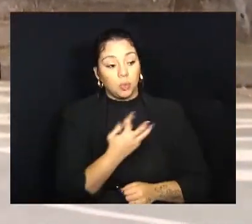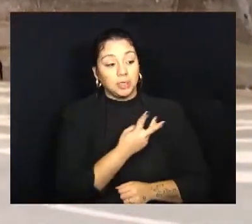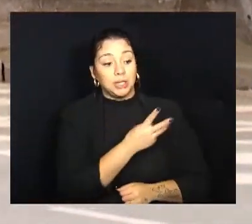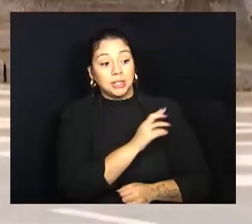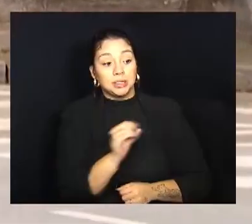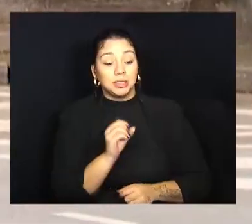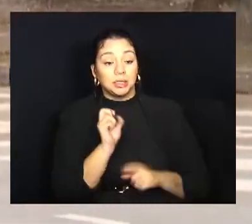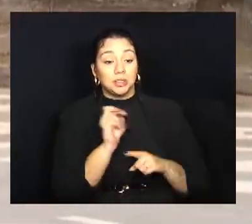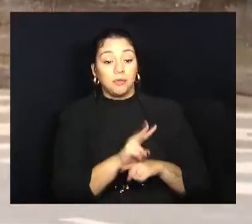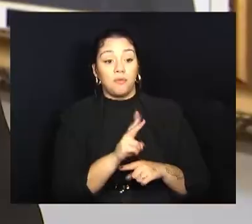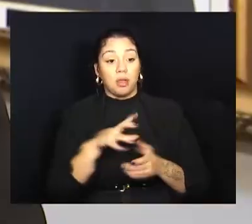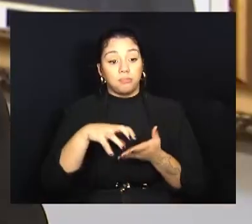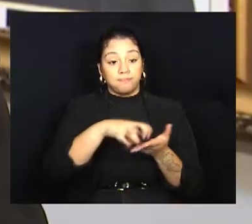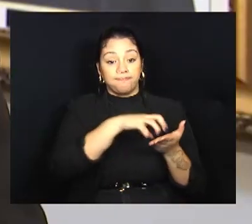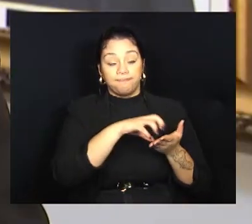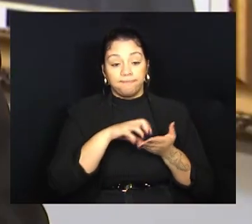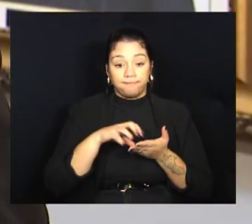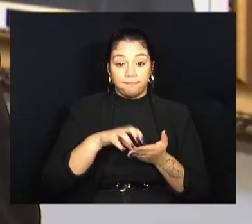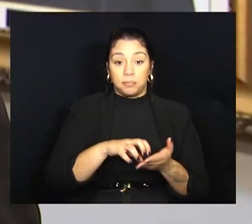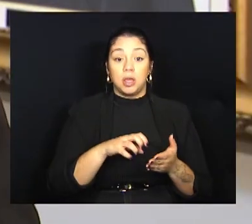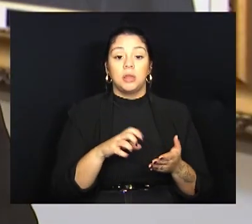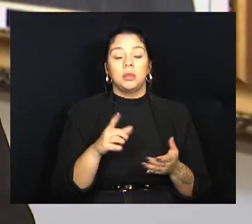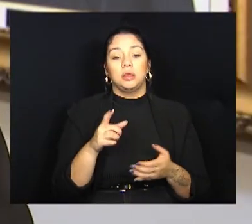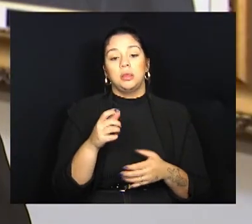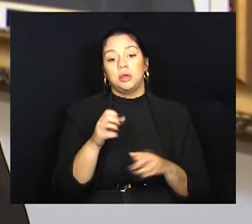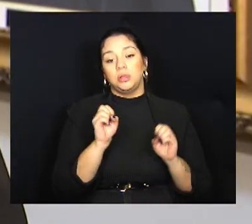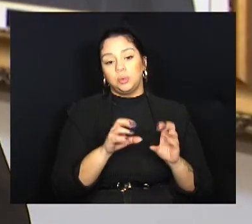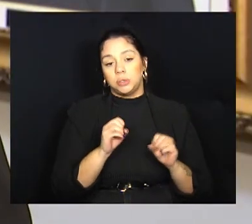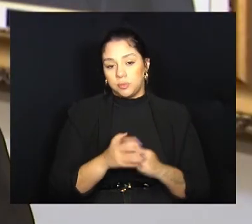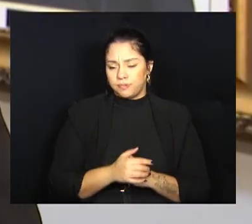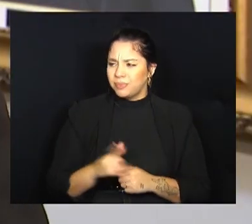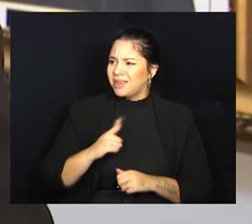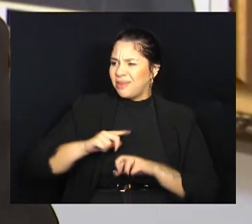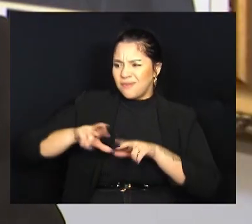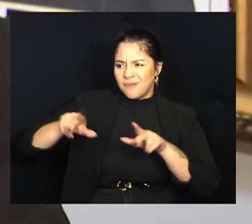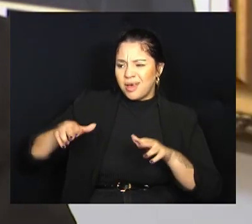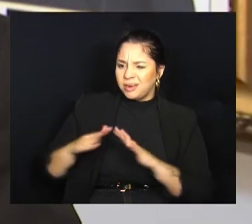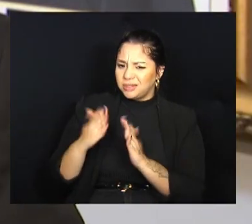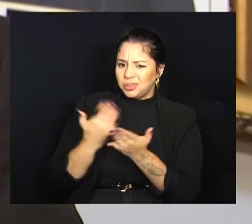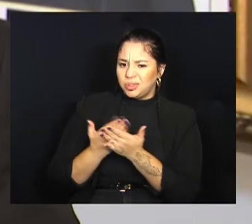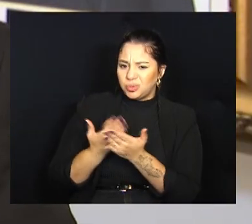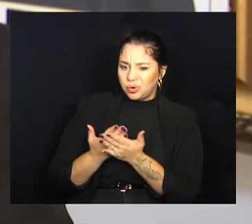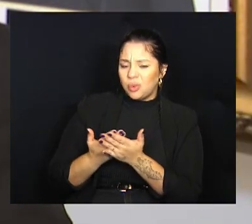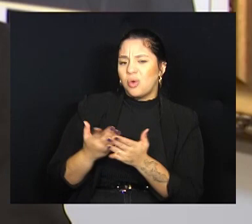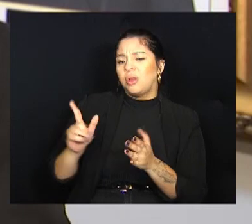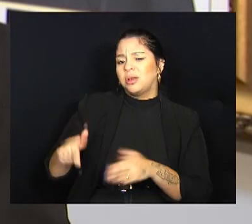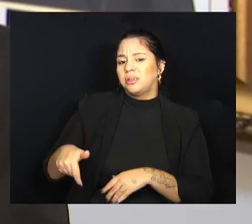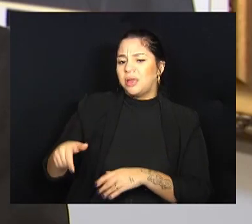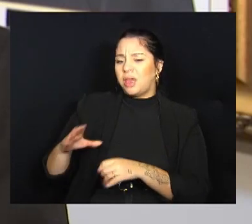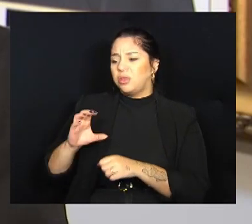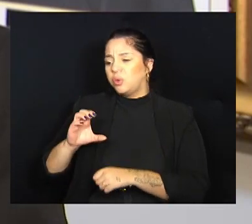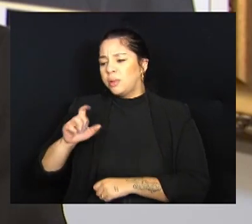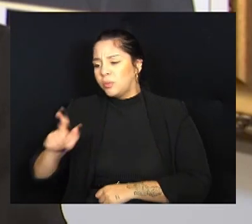por unidade educacional. Várias creches, como na região do Campo Grande, região de Viracopos,